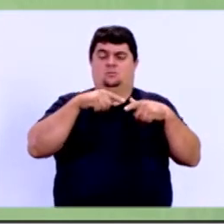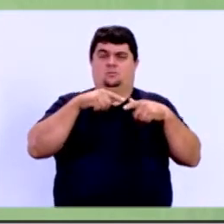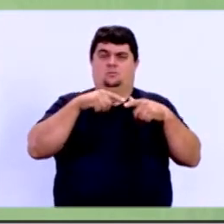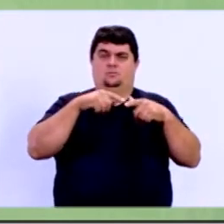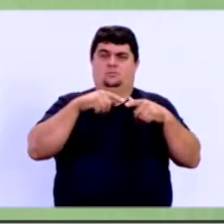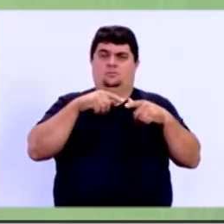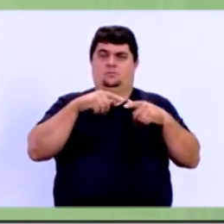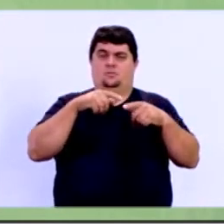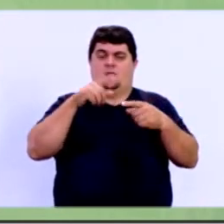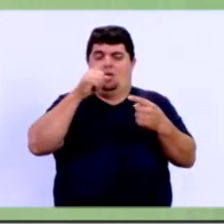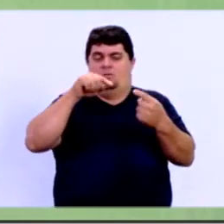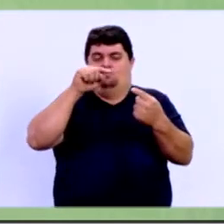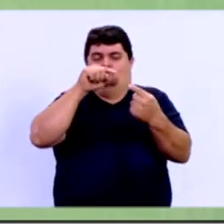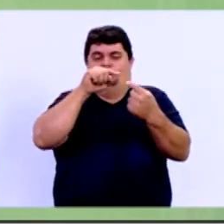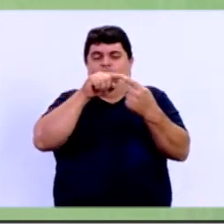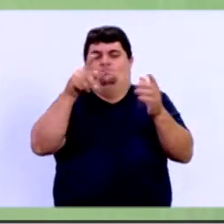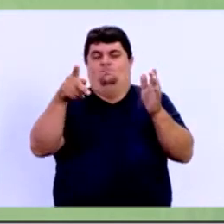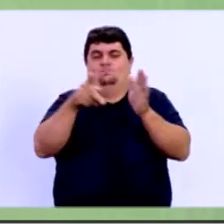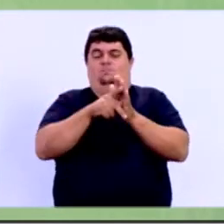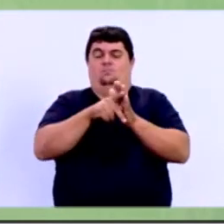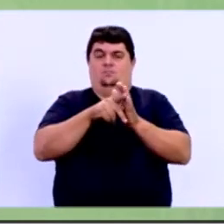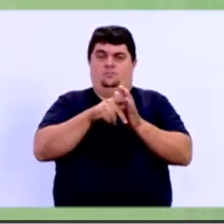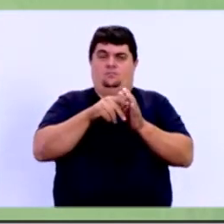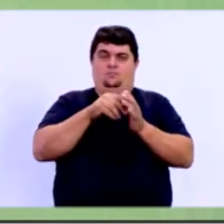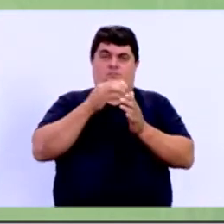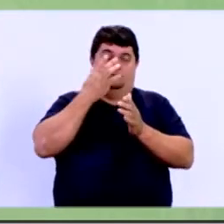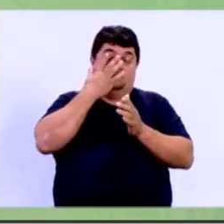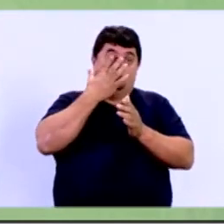Um objetivo.